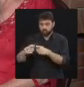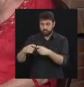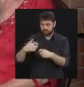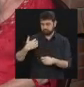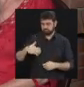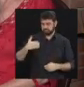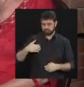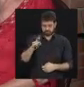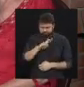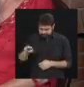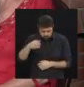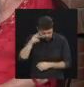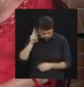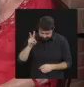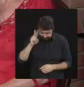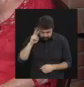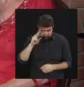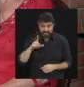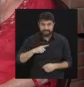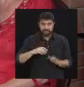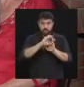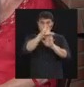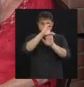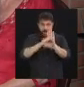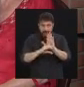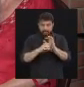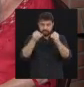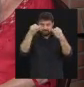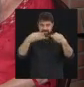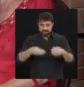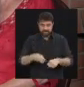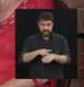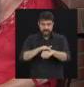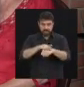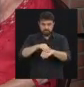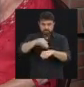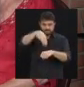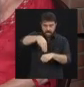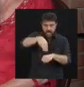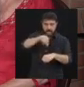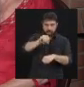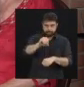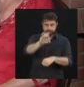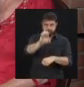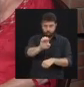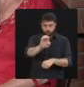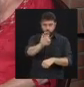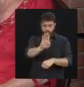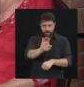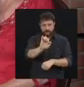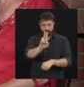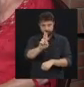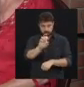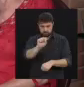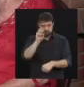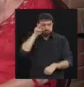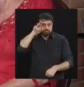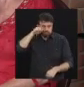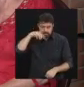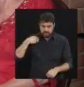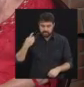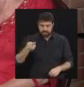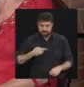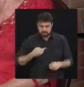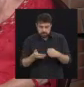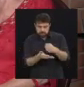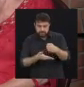lembro o nome. E nesse livro tem um capítulo sobre a síndrome de Moebius. Foi aí que a gente começou a ter algumas noções. Esse